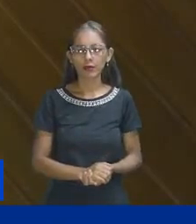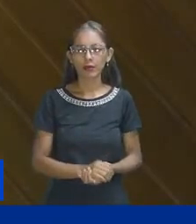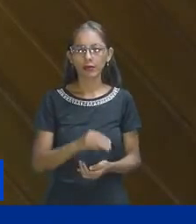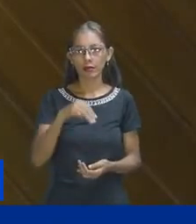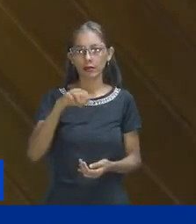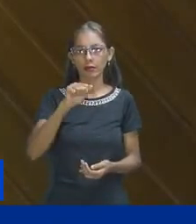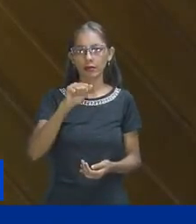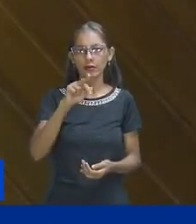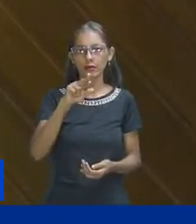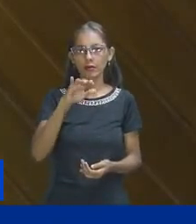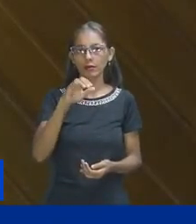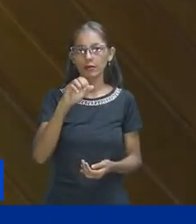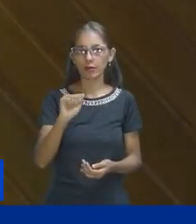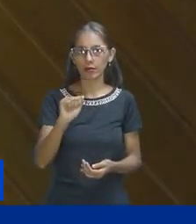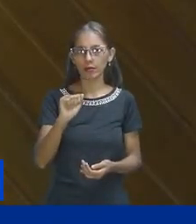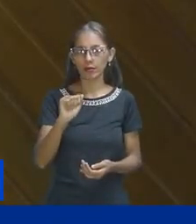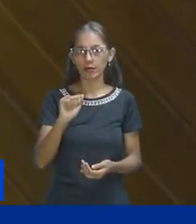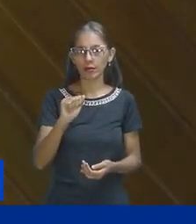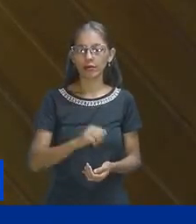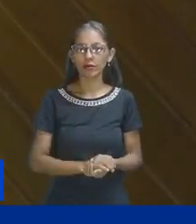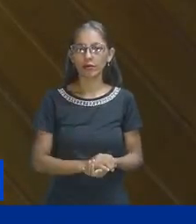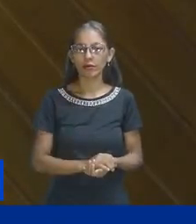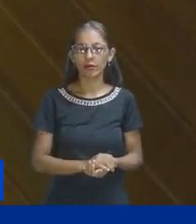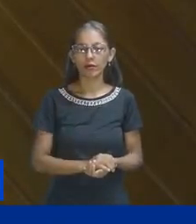Maria, testemunha de acusação,